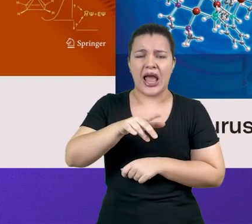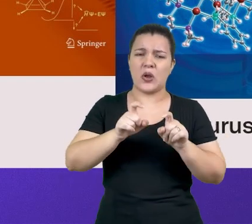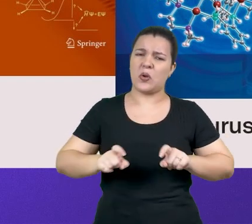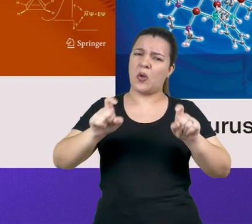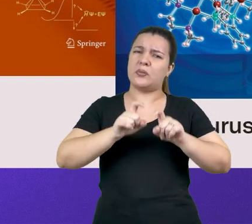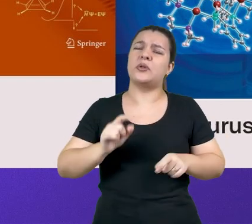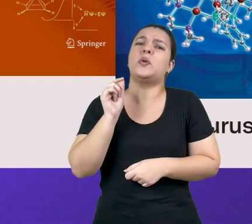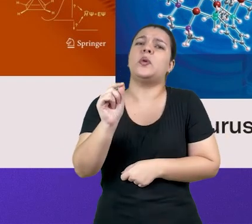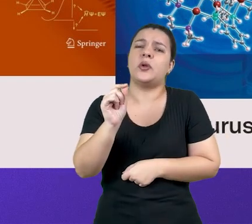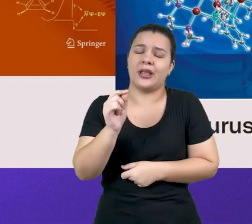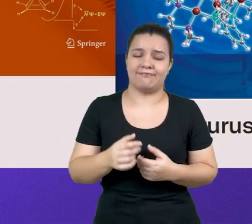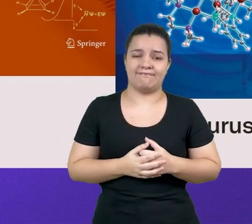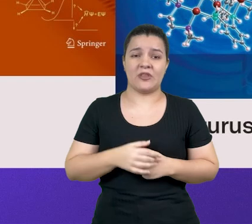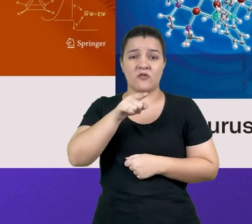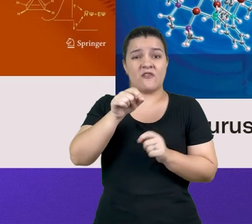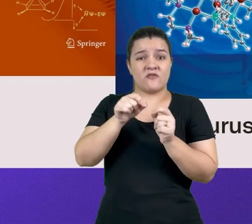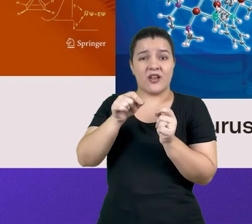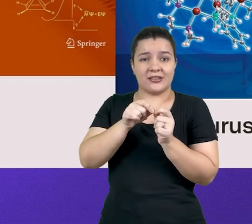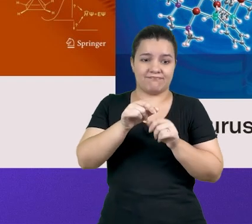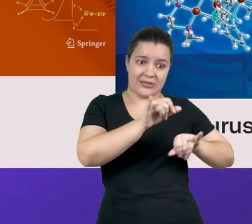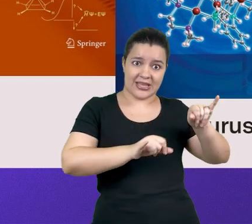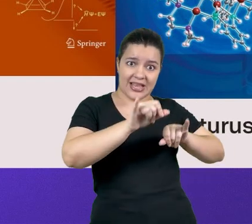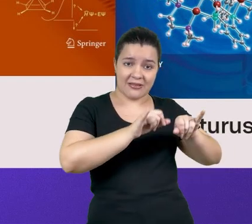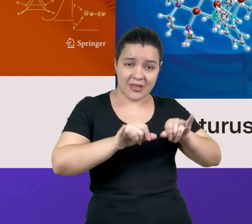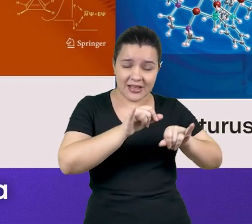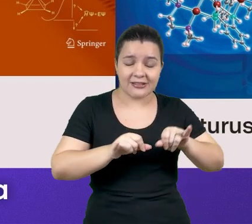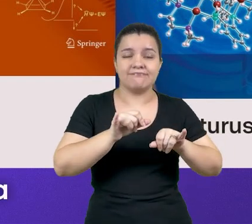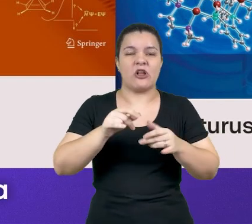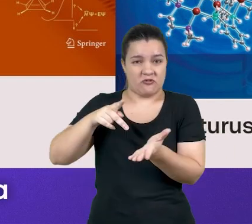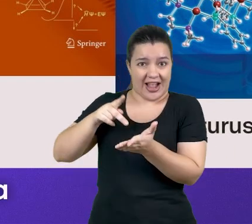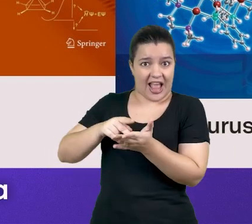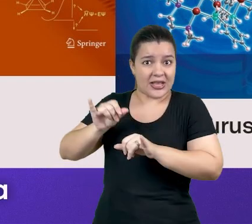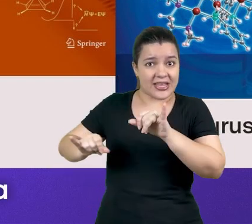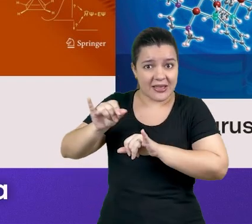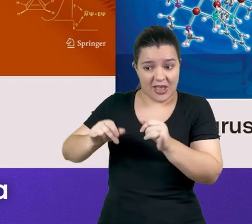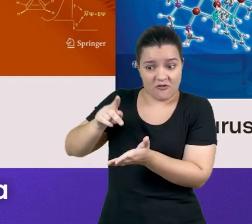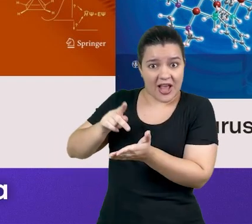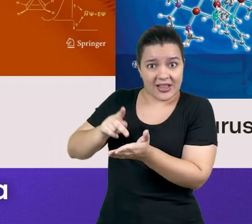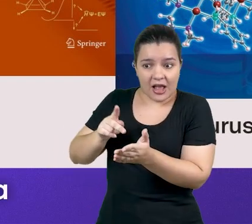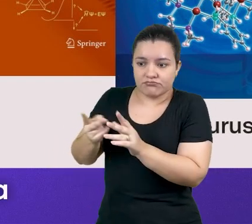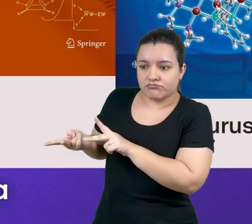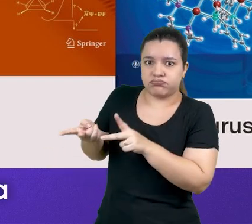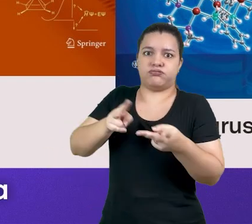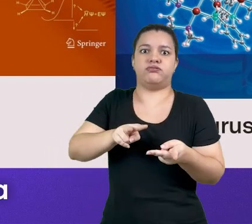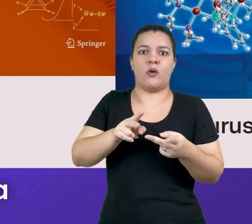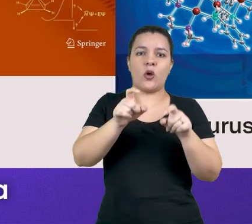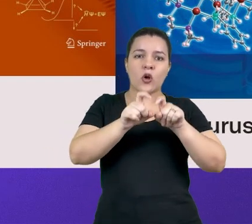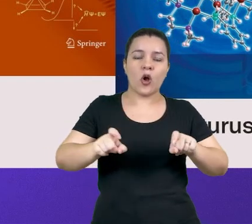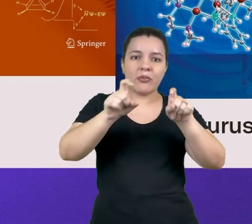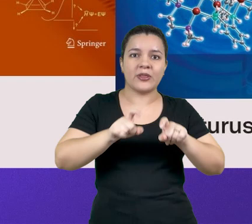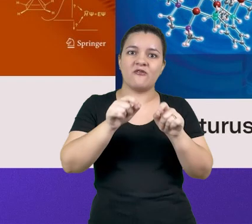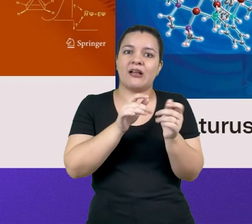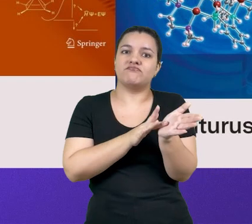simples, é você simular reações, simular sistemas químicos no computador. É